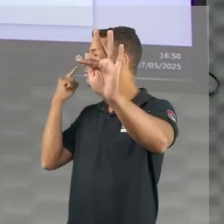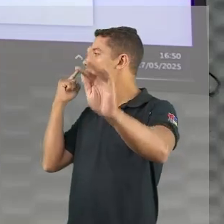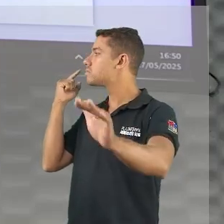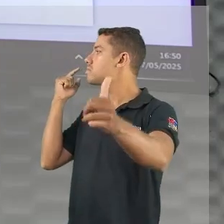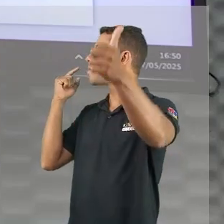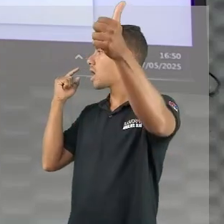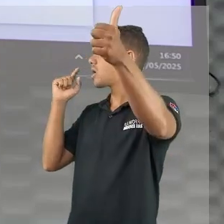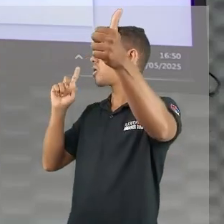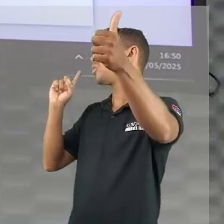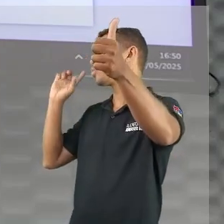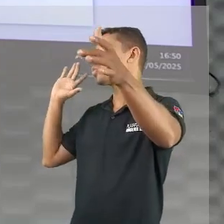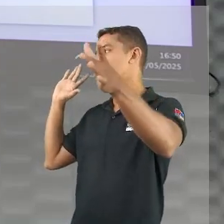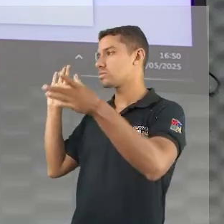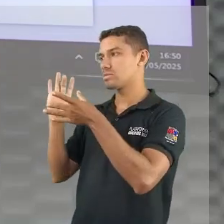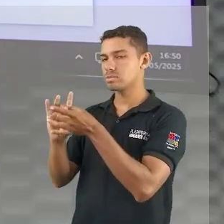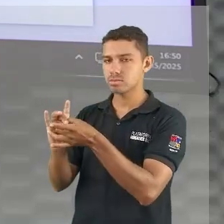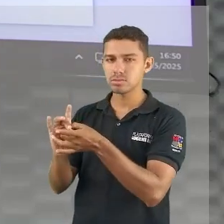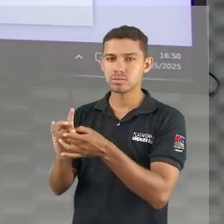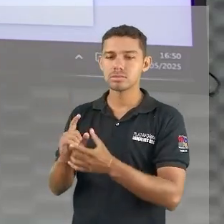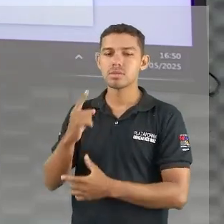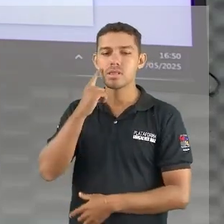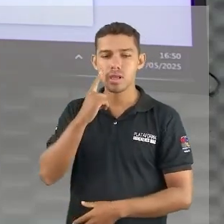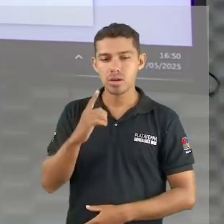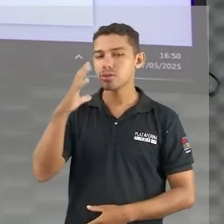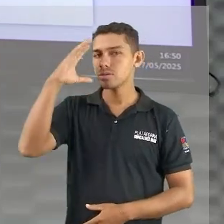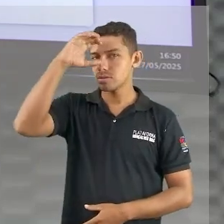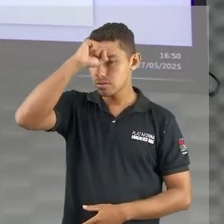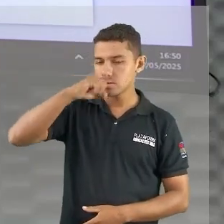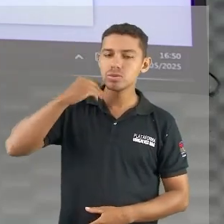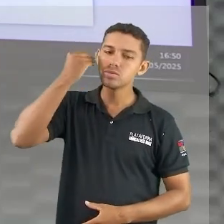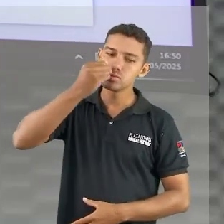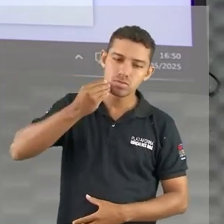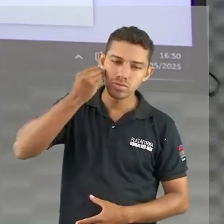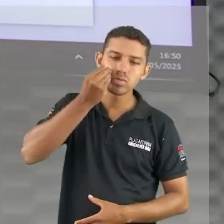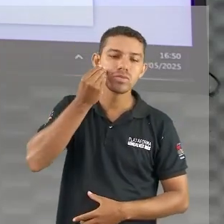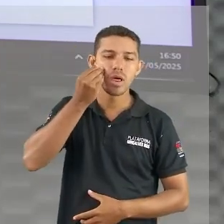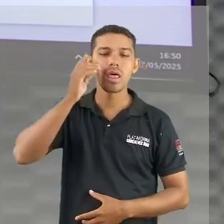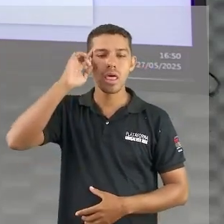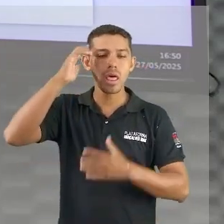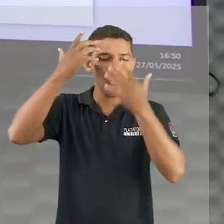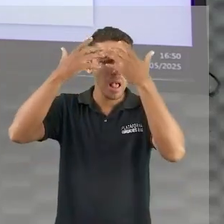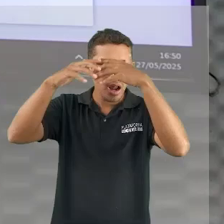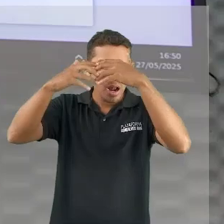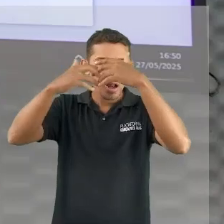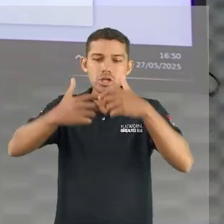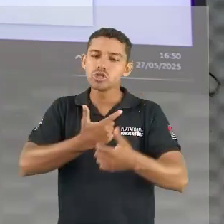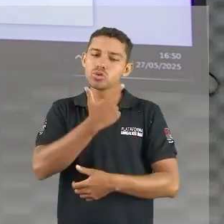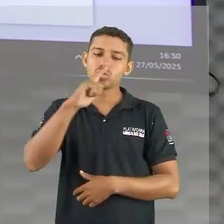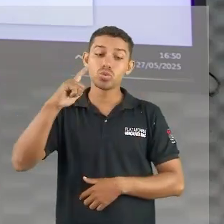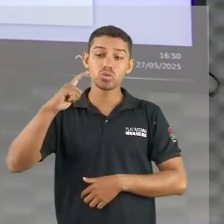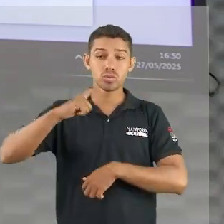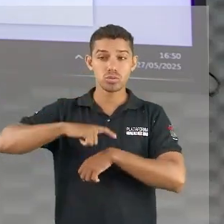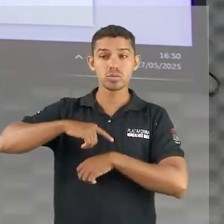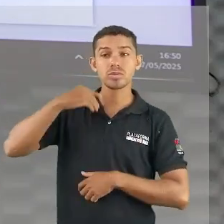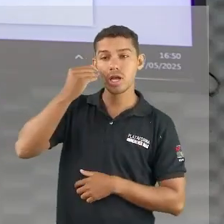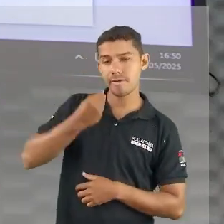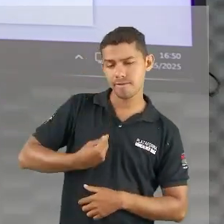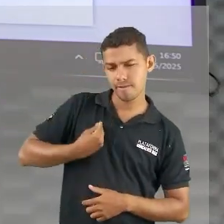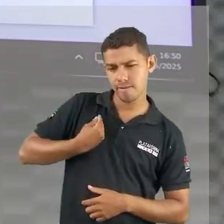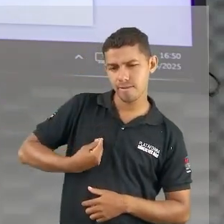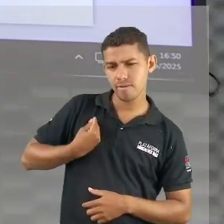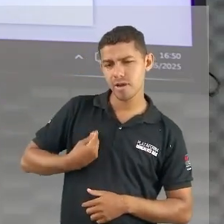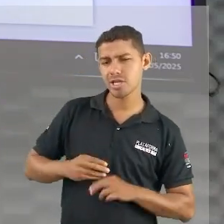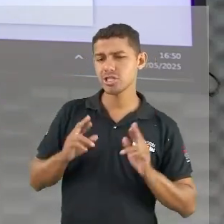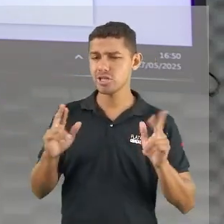saberes tradicionais indígenas e de outras comunidades locais são reflexos de outros modos de viver, diferentes